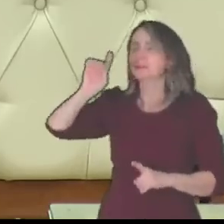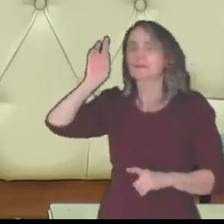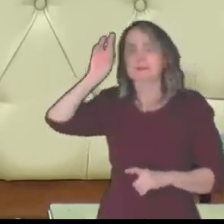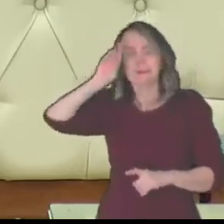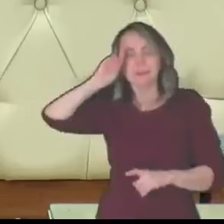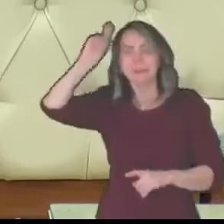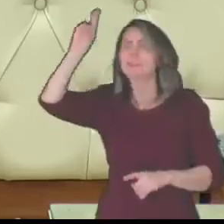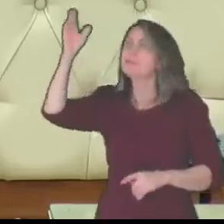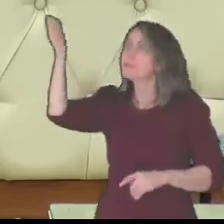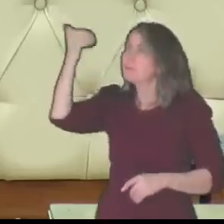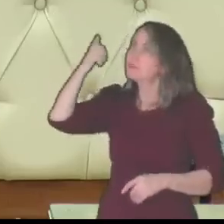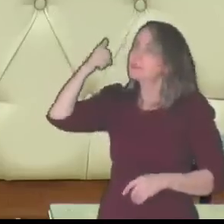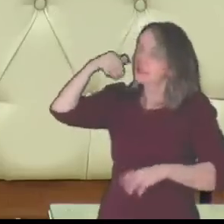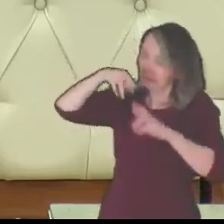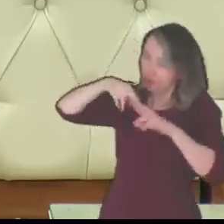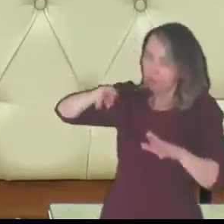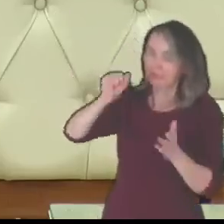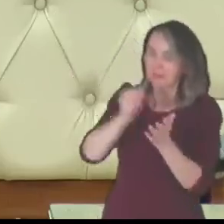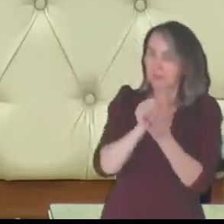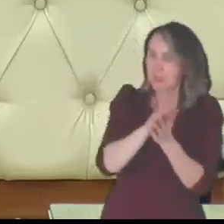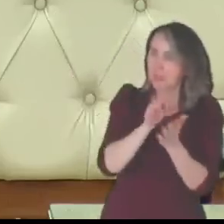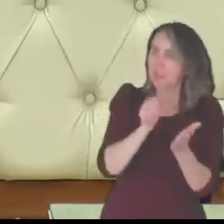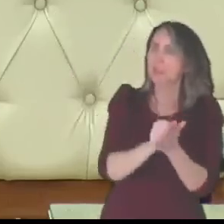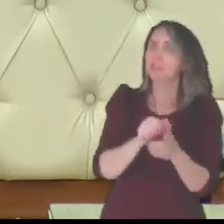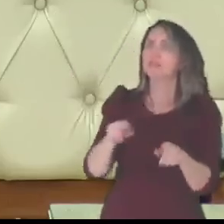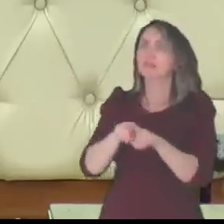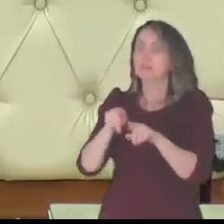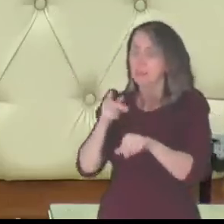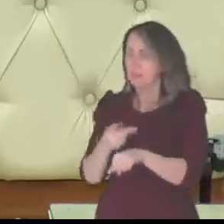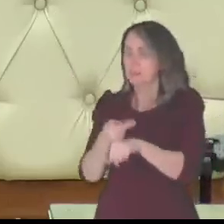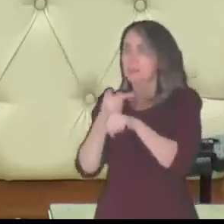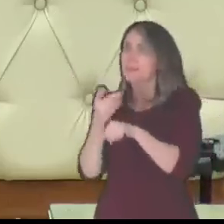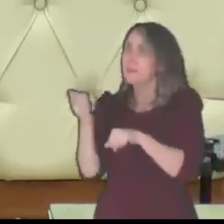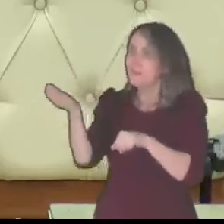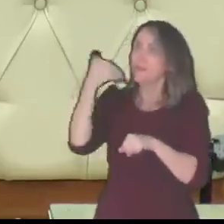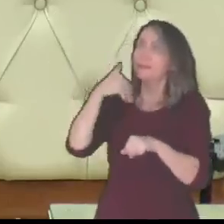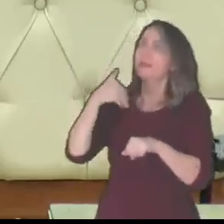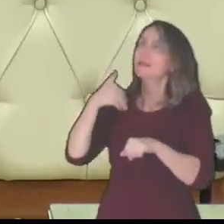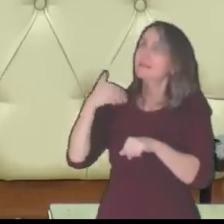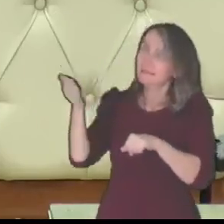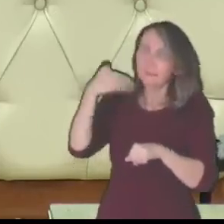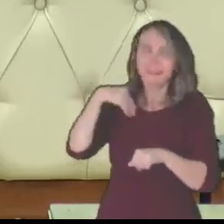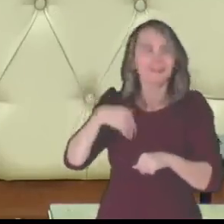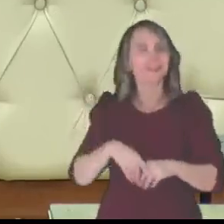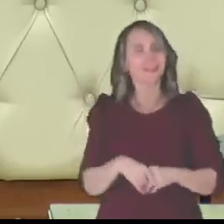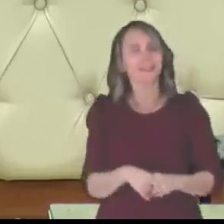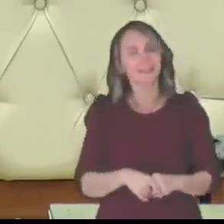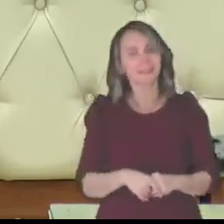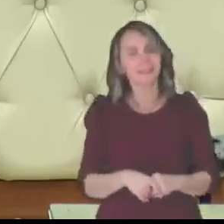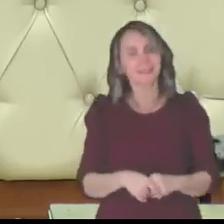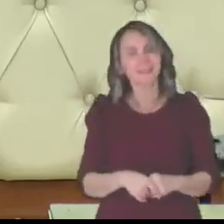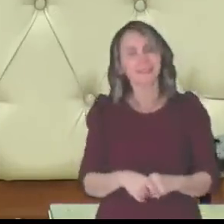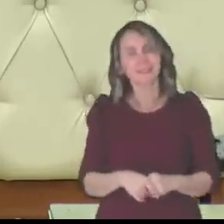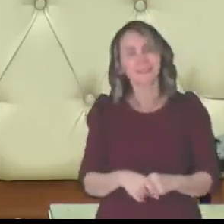com providência venha com Vingança e venha com recompensa venha com Vingança e venha com recompensa